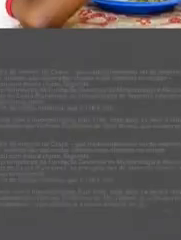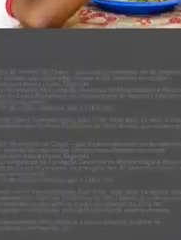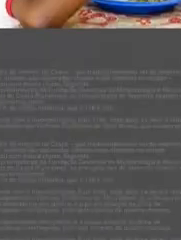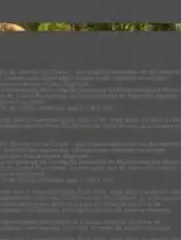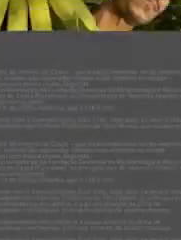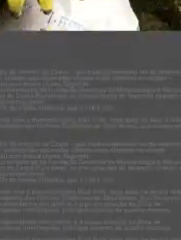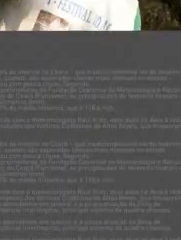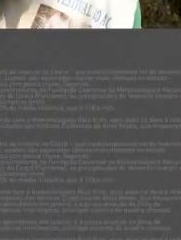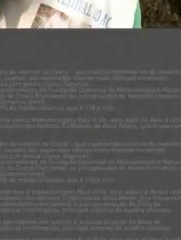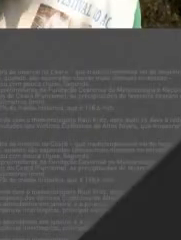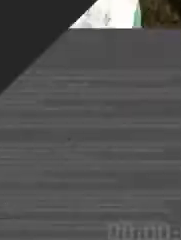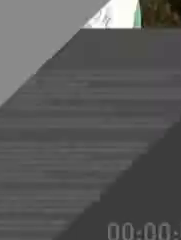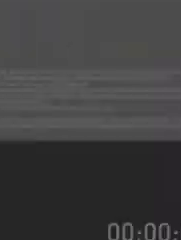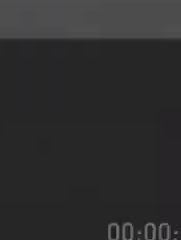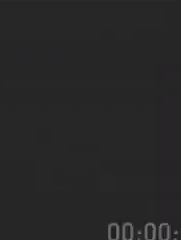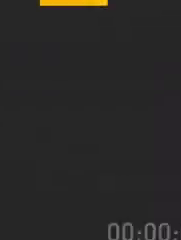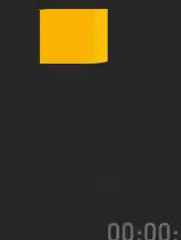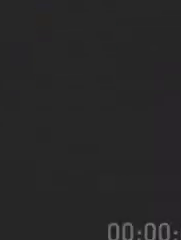em cubatão